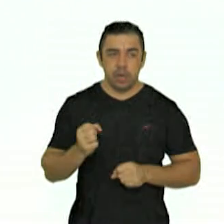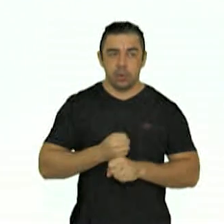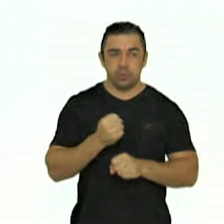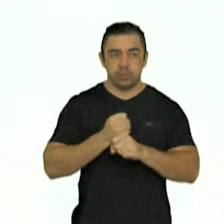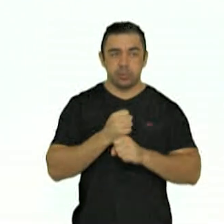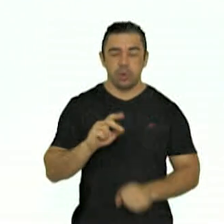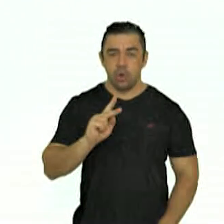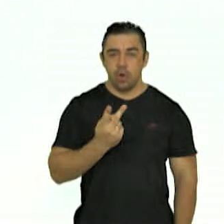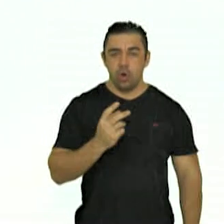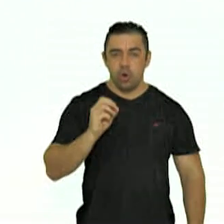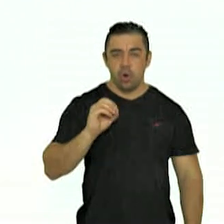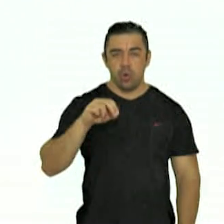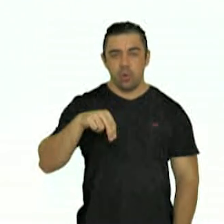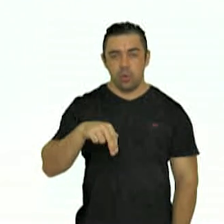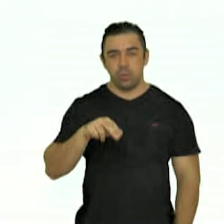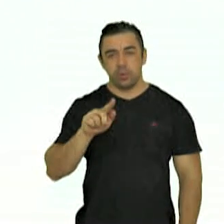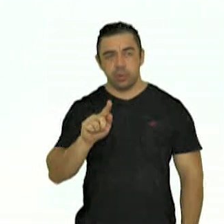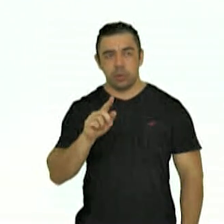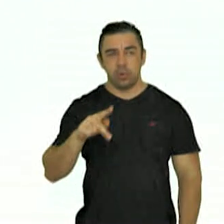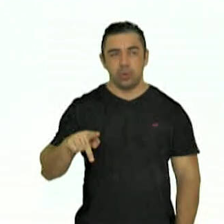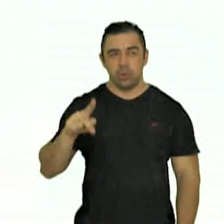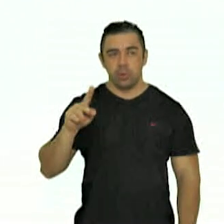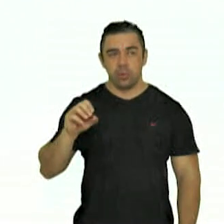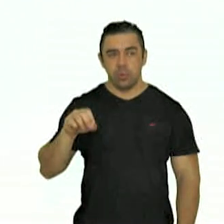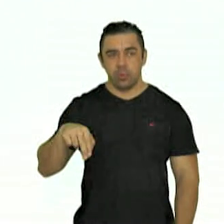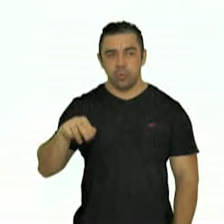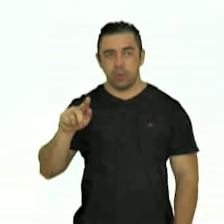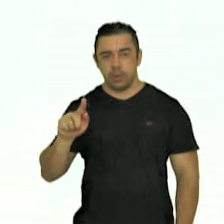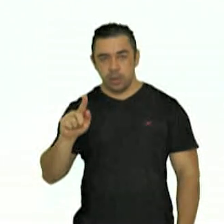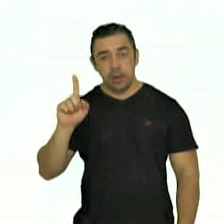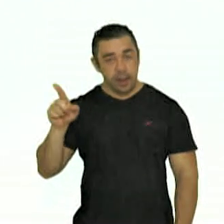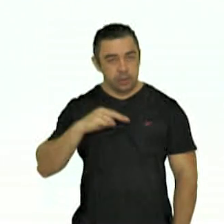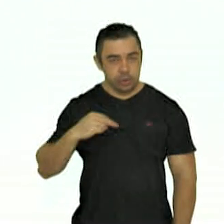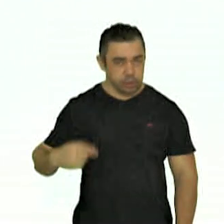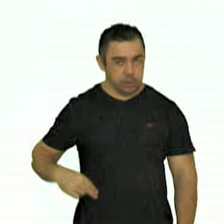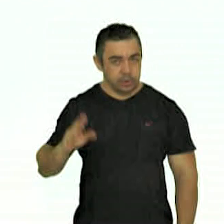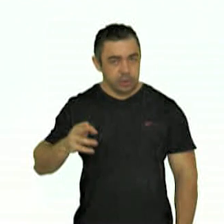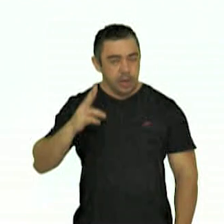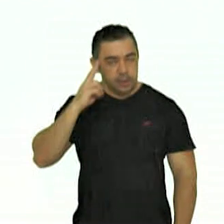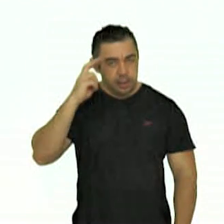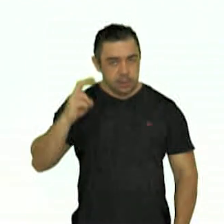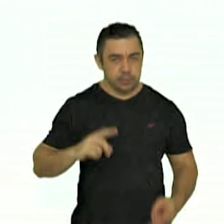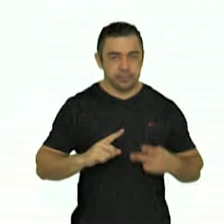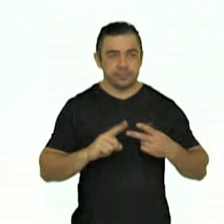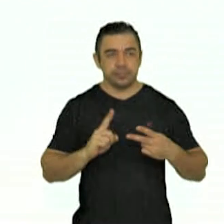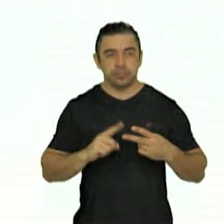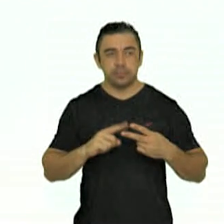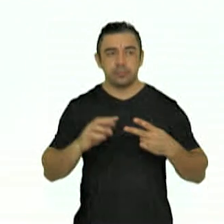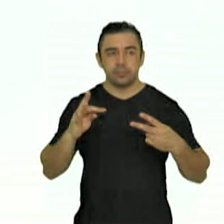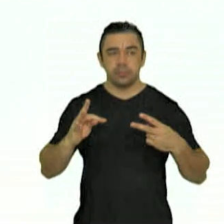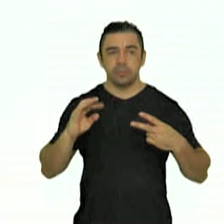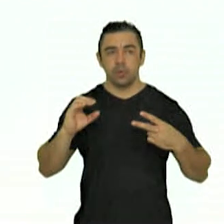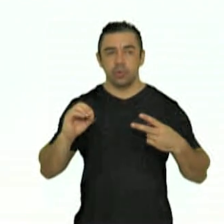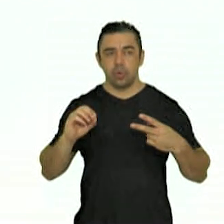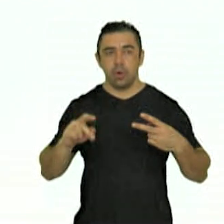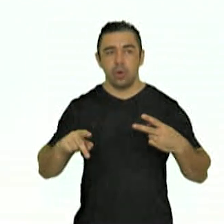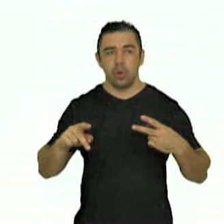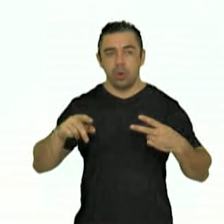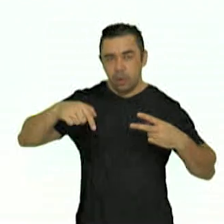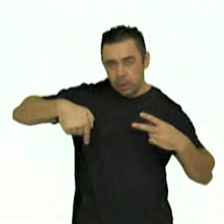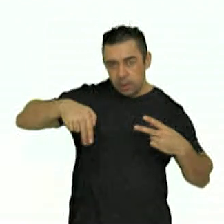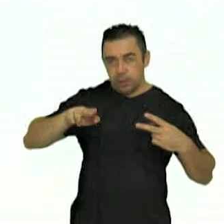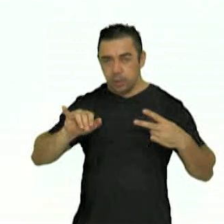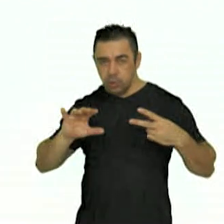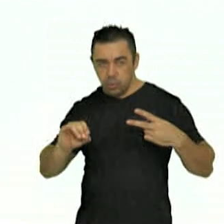Hong Kong, por exemplo, na China, é uma cidade inteligente, Tóquio e Singapura. A administração dessas